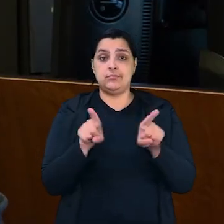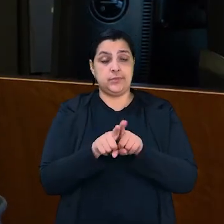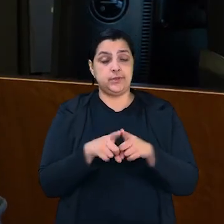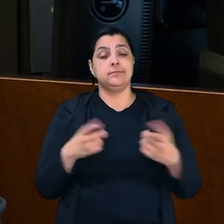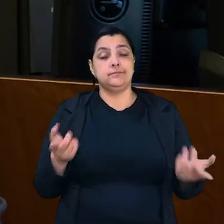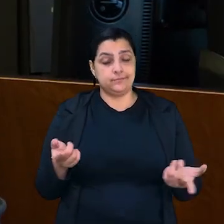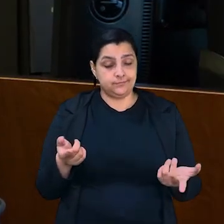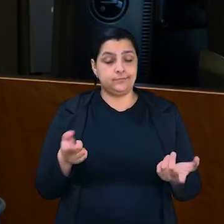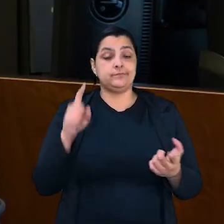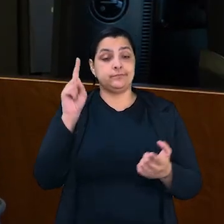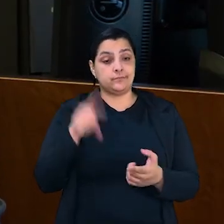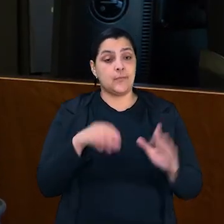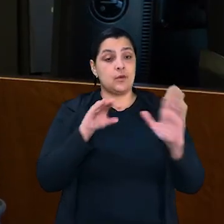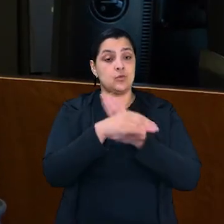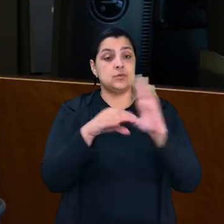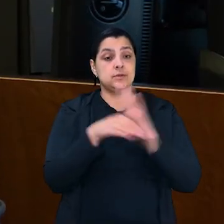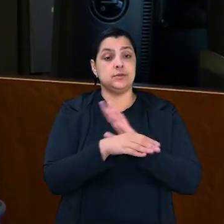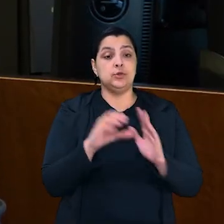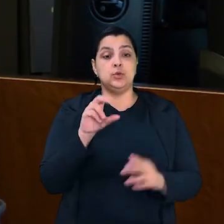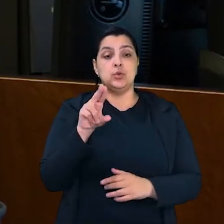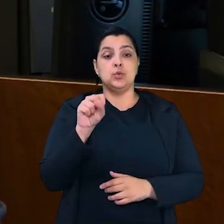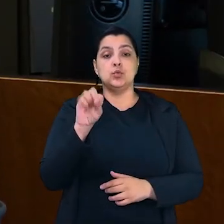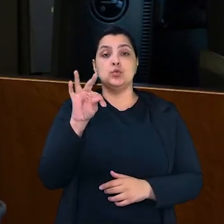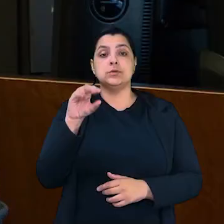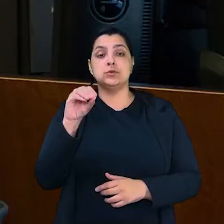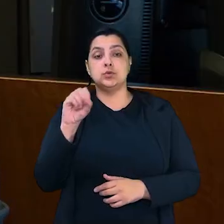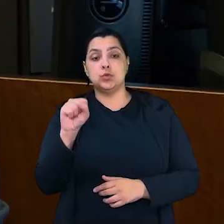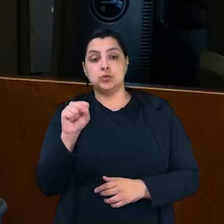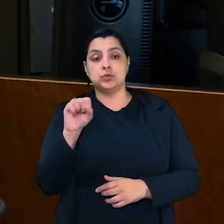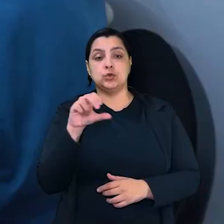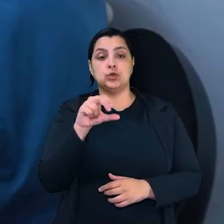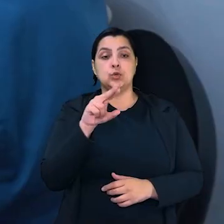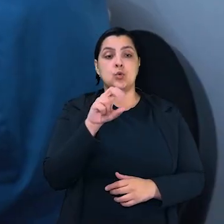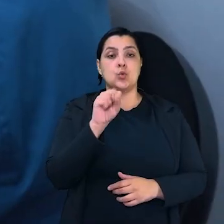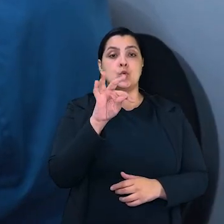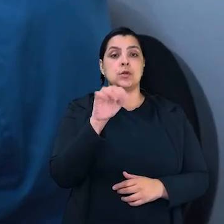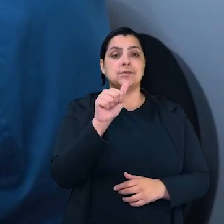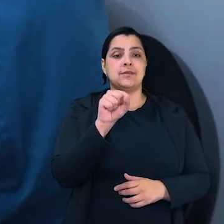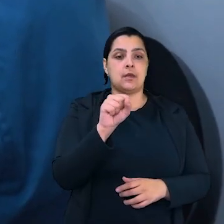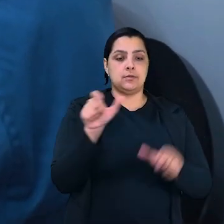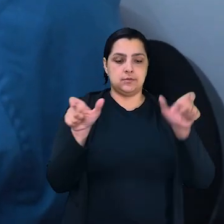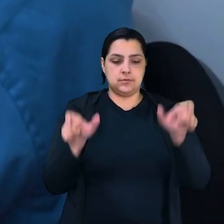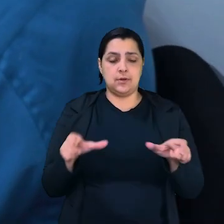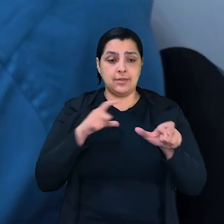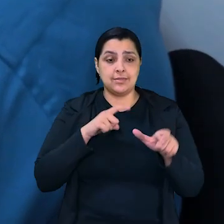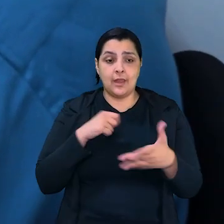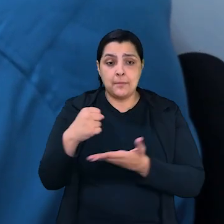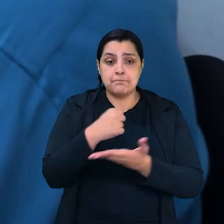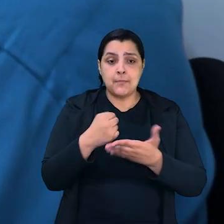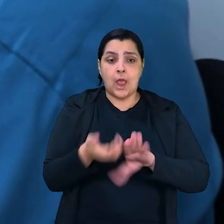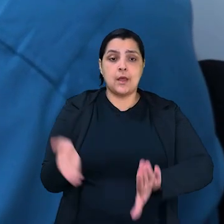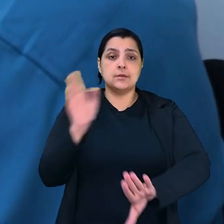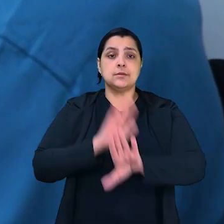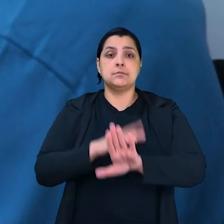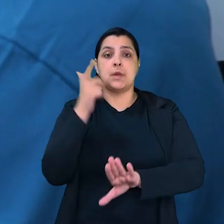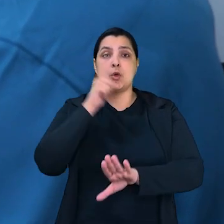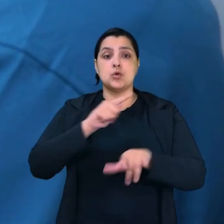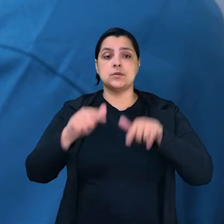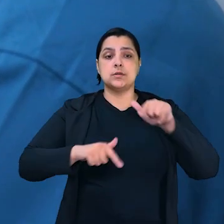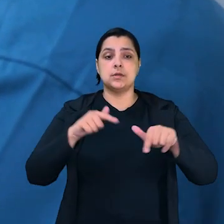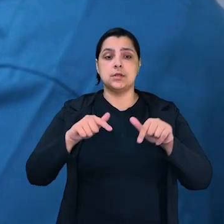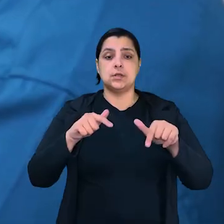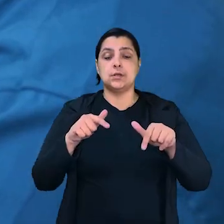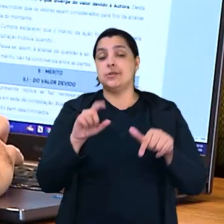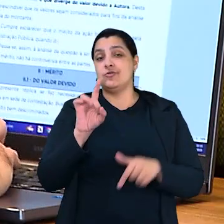Então, é nisso que se insere o conceito de custas e custos. Esse processo, ele tem toda uma estrutura por trás para